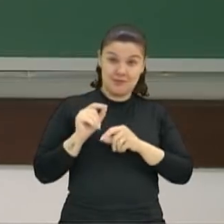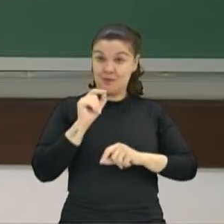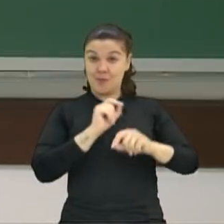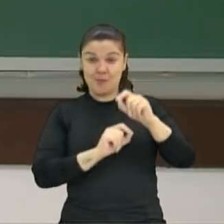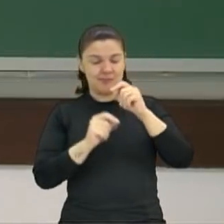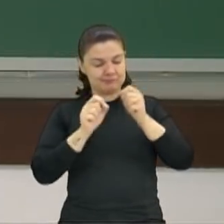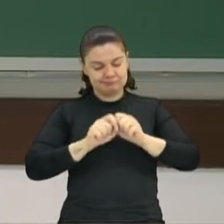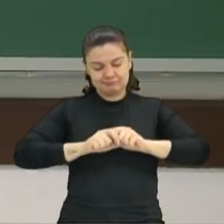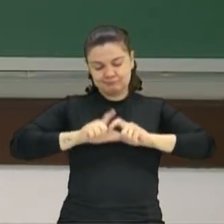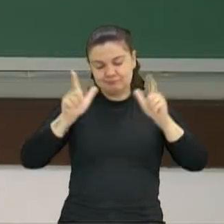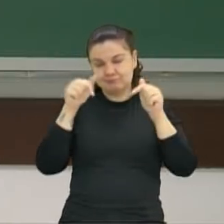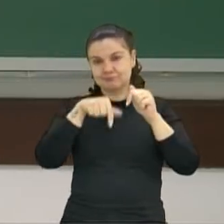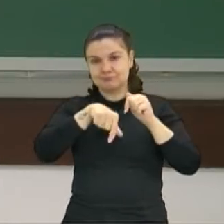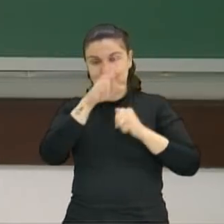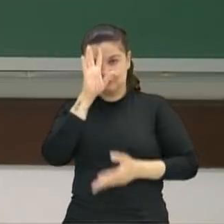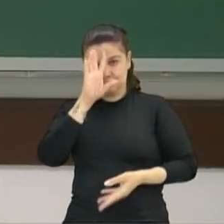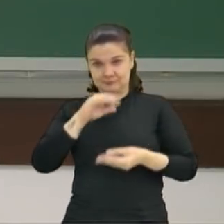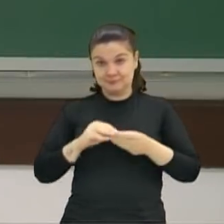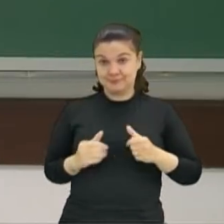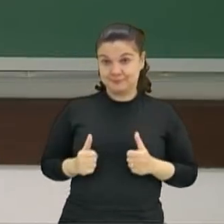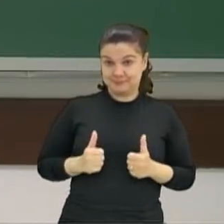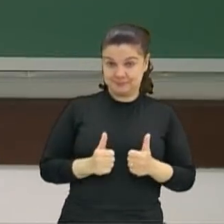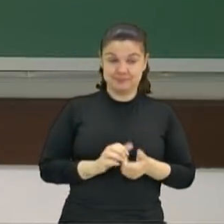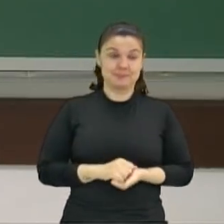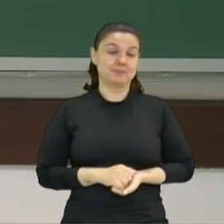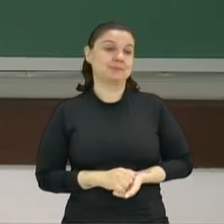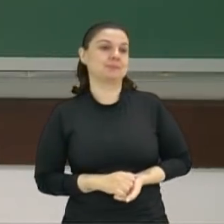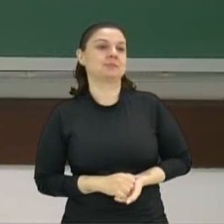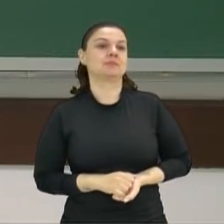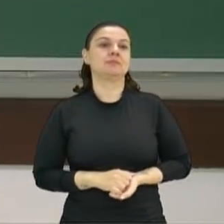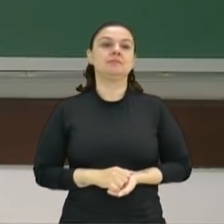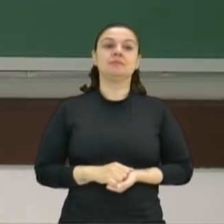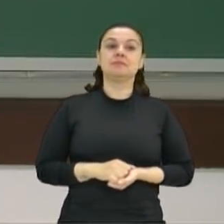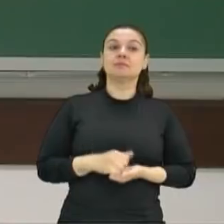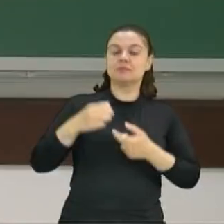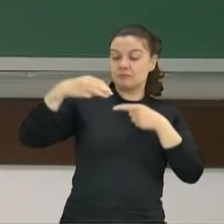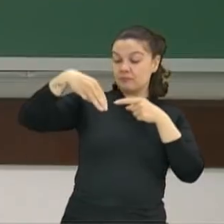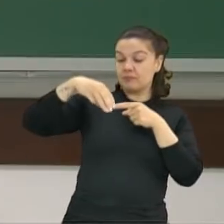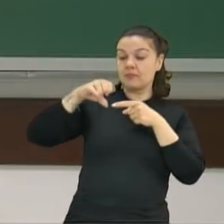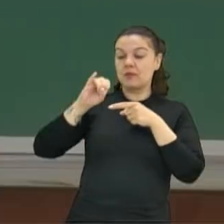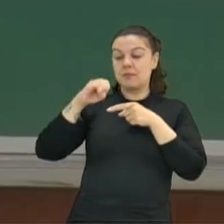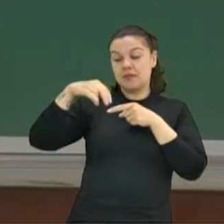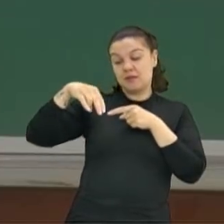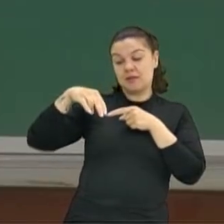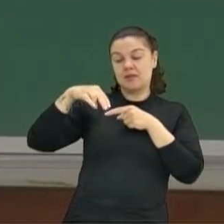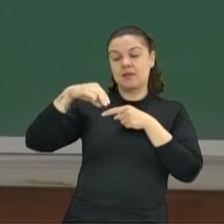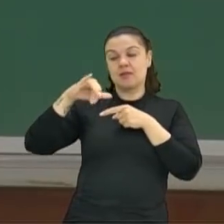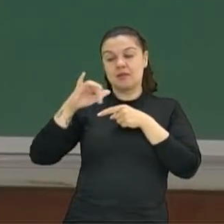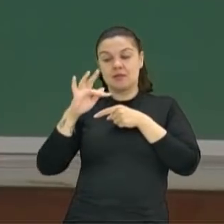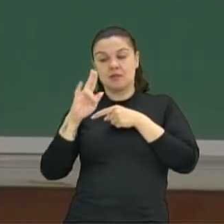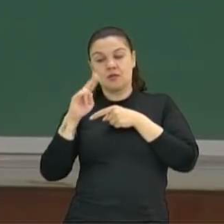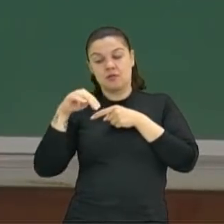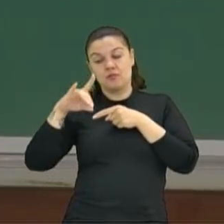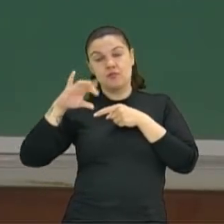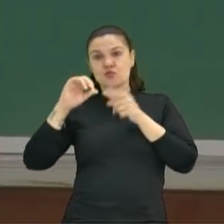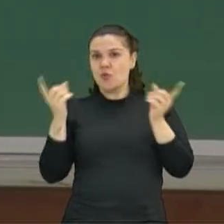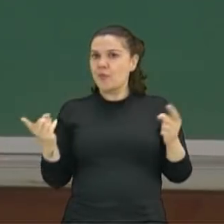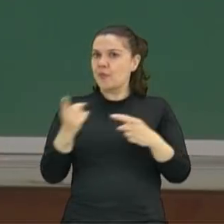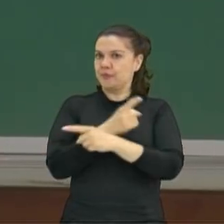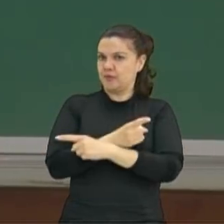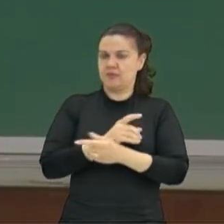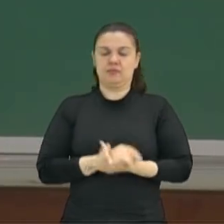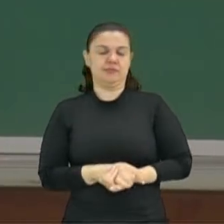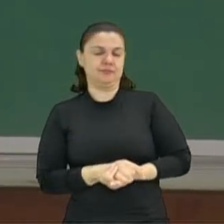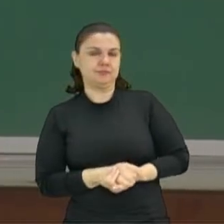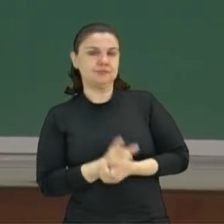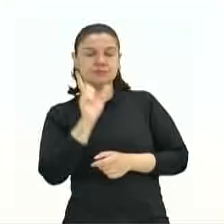porque está bem prático aqui para vocês compreenderem isso. Já o minifúndio é o contrário do